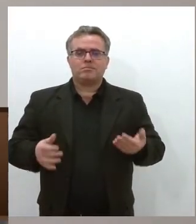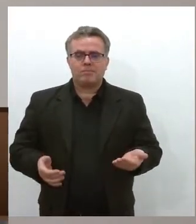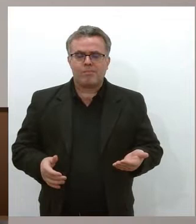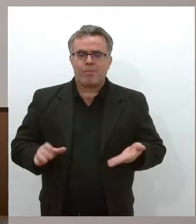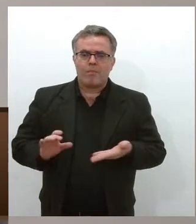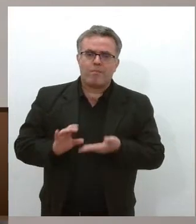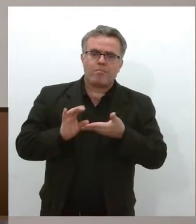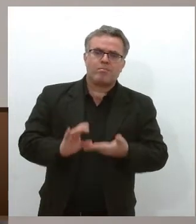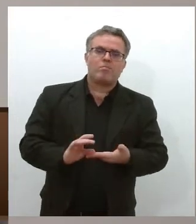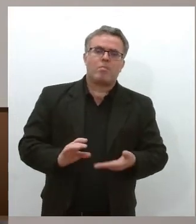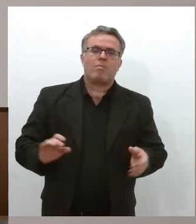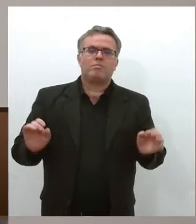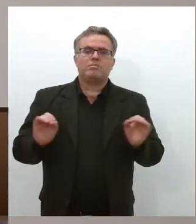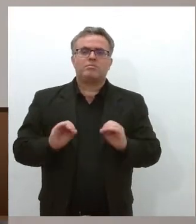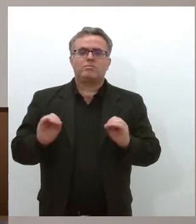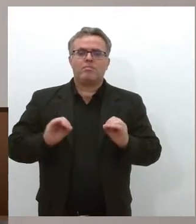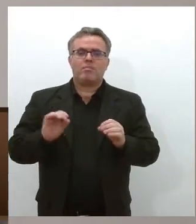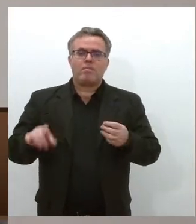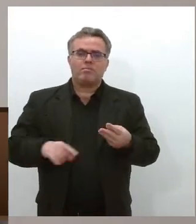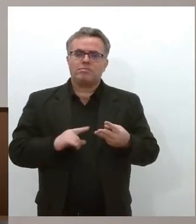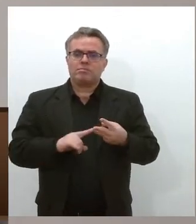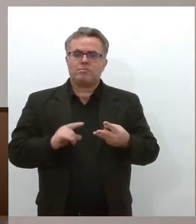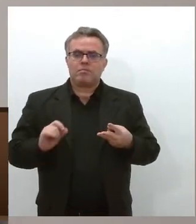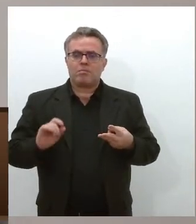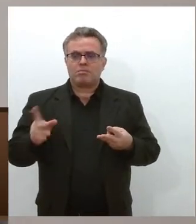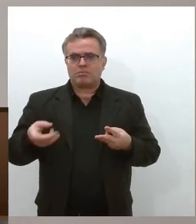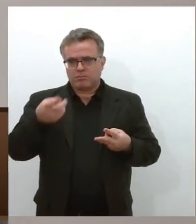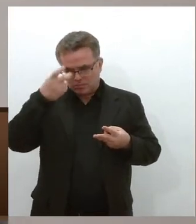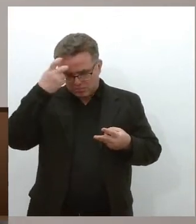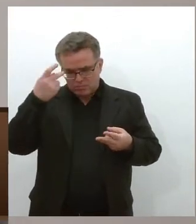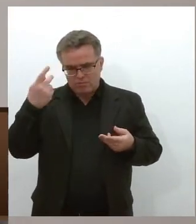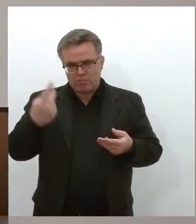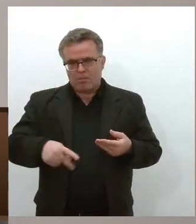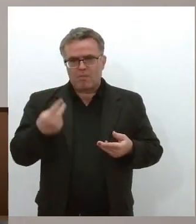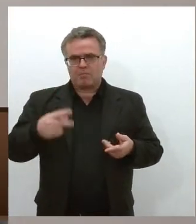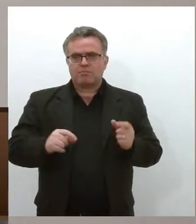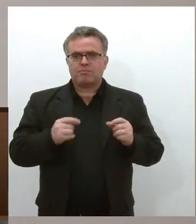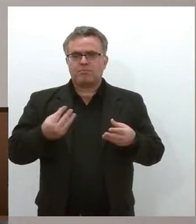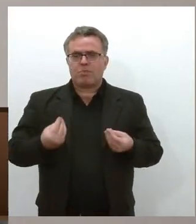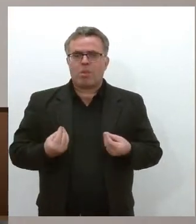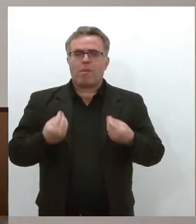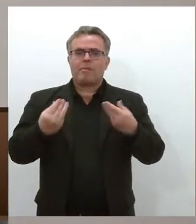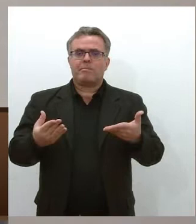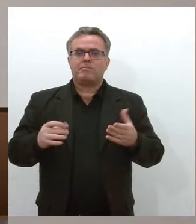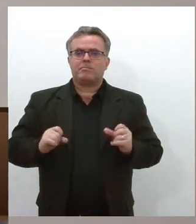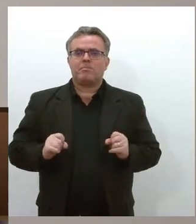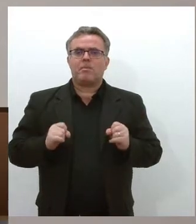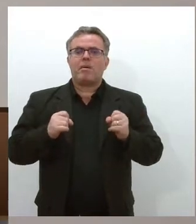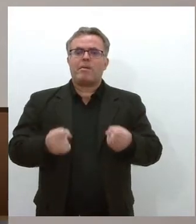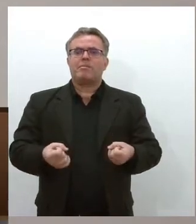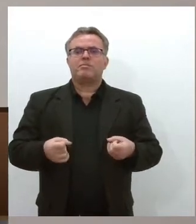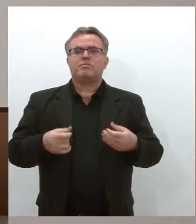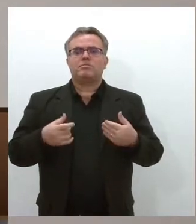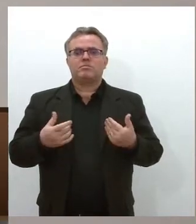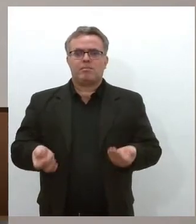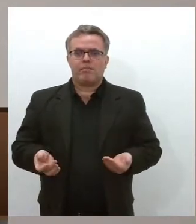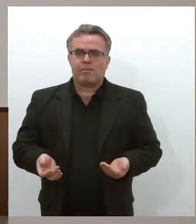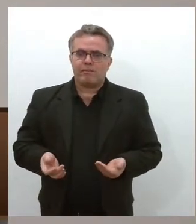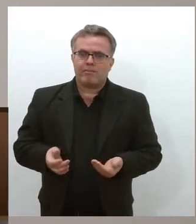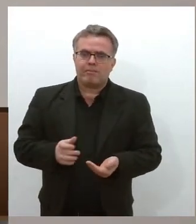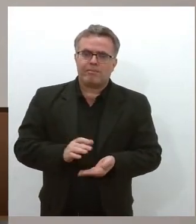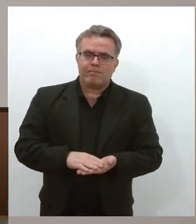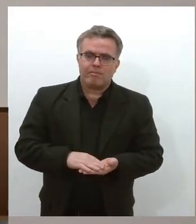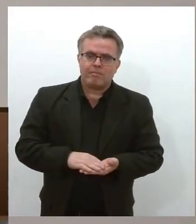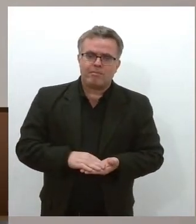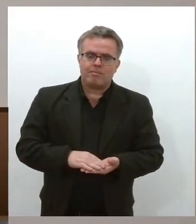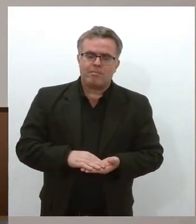tem essa cultura também do brasileiro da falta de doação para campanhas políticas, e aí ela vai ali quase que na cara